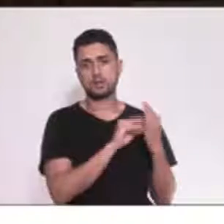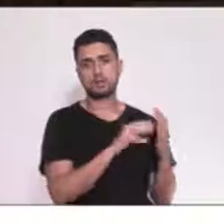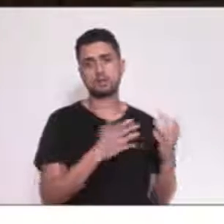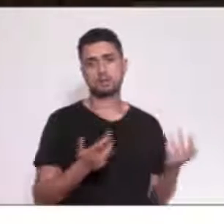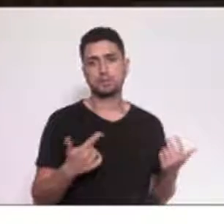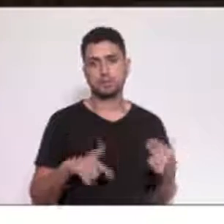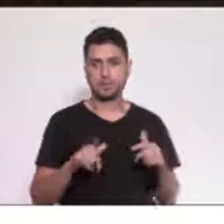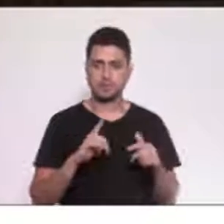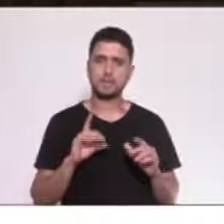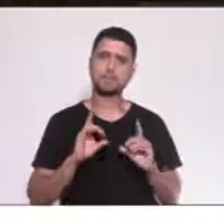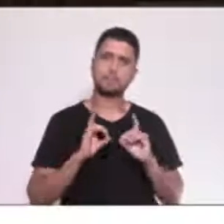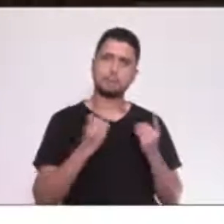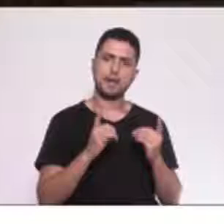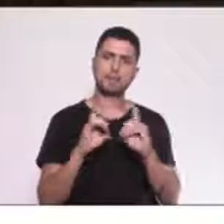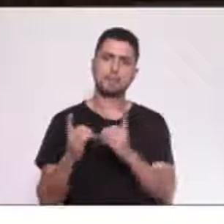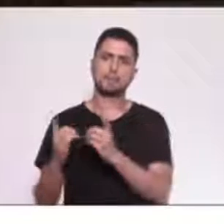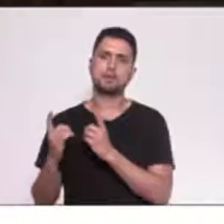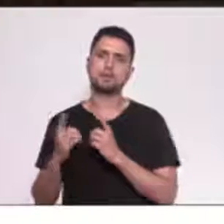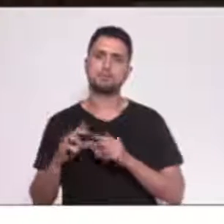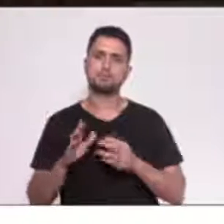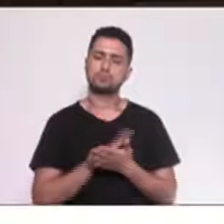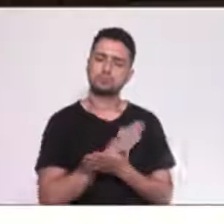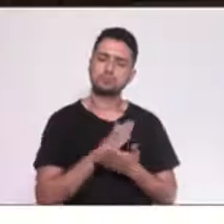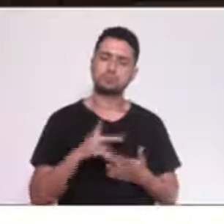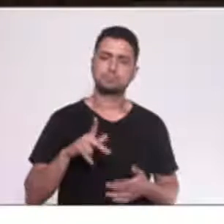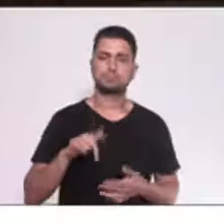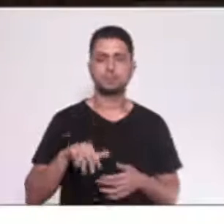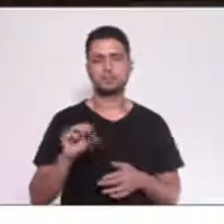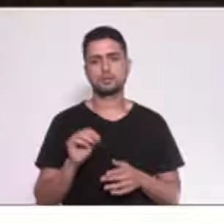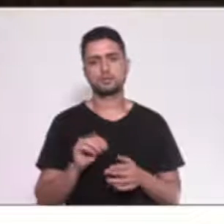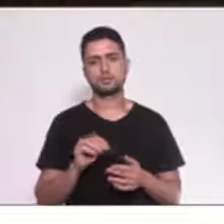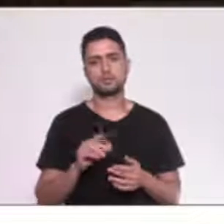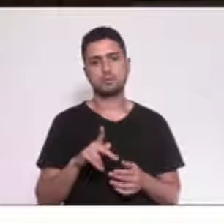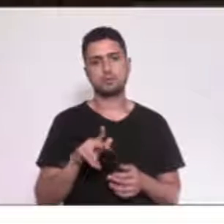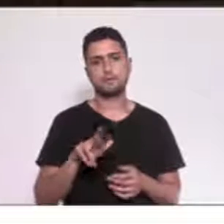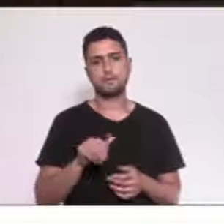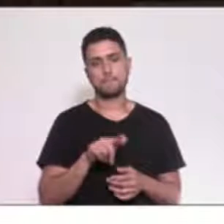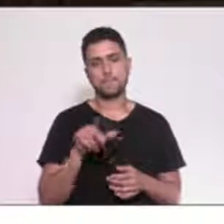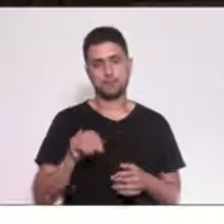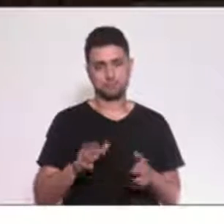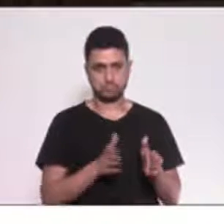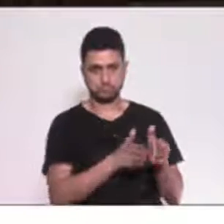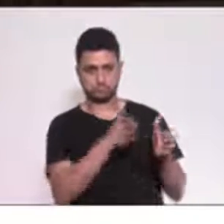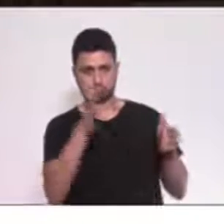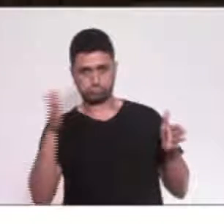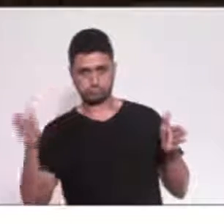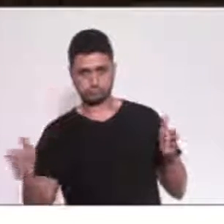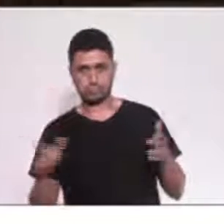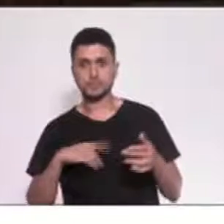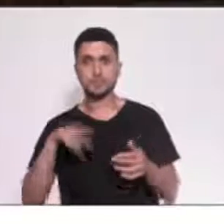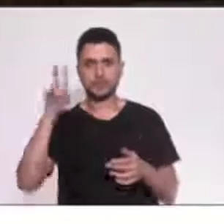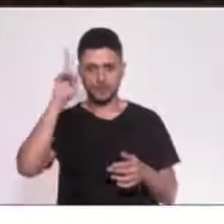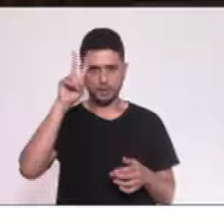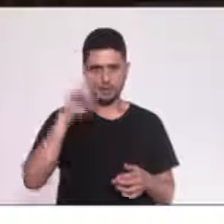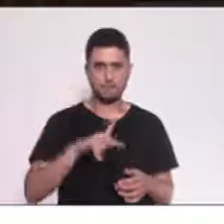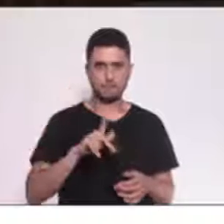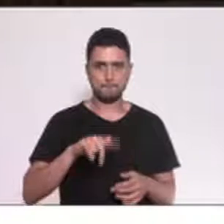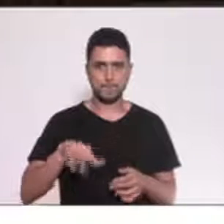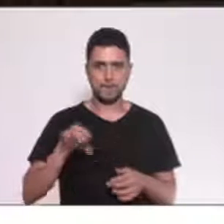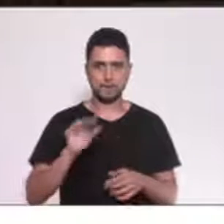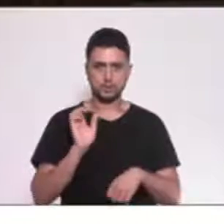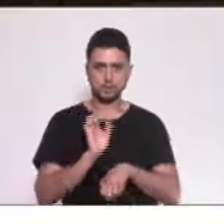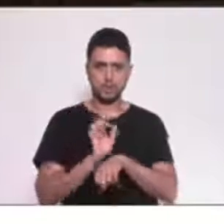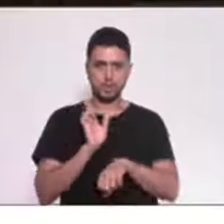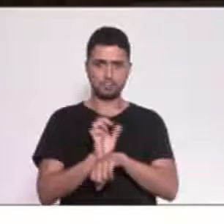setorialmente, alguns planejamentos de longo prazo, e aí me lembro, por exemplo, do Plano Estadual de Educação, que é um